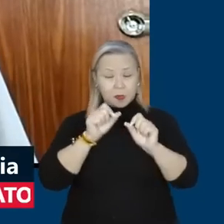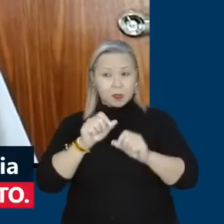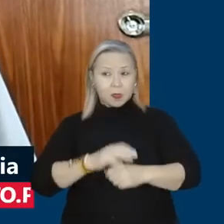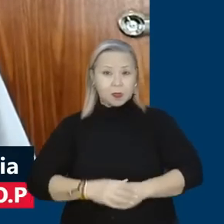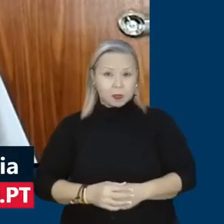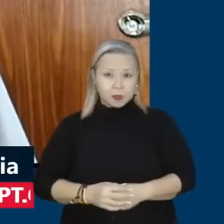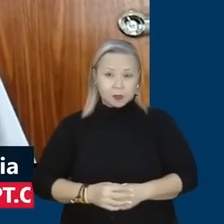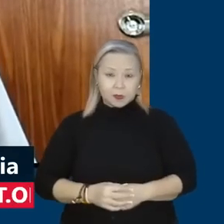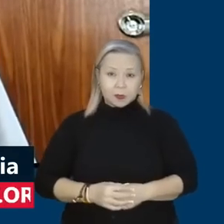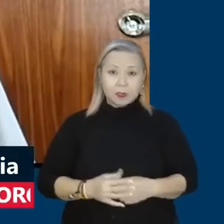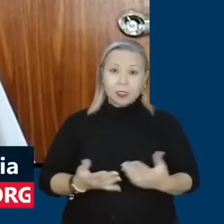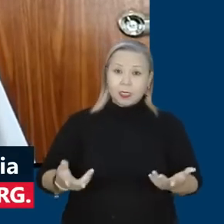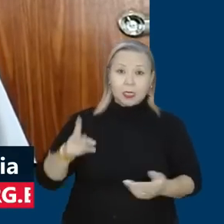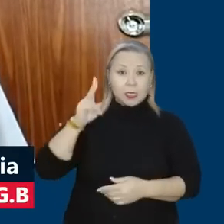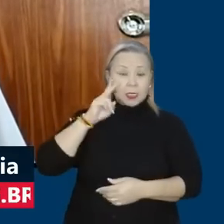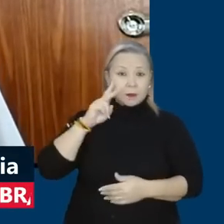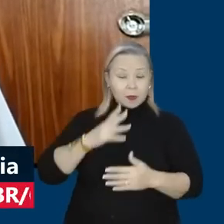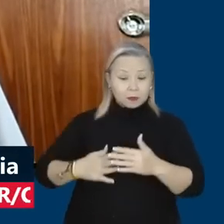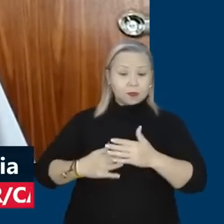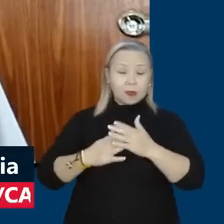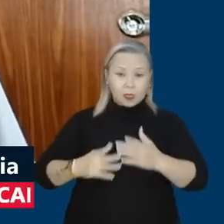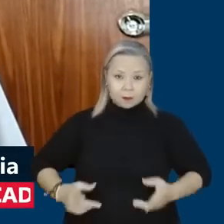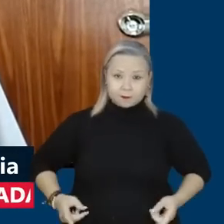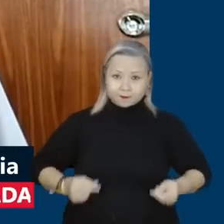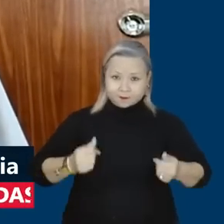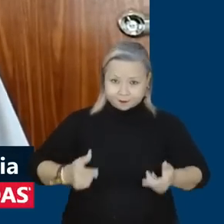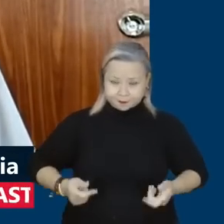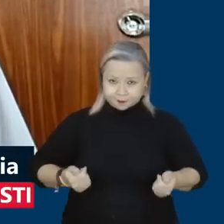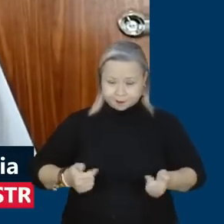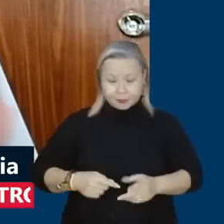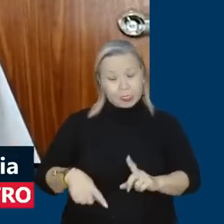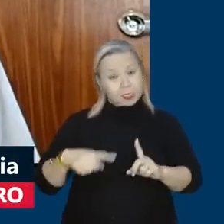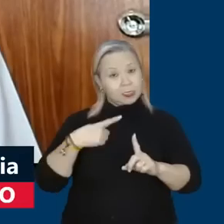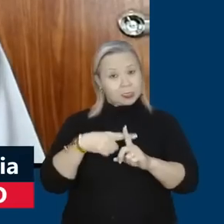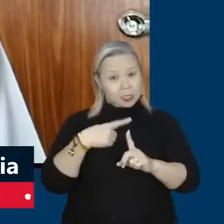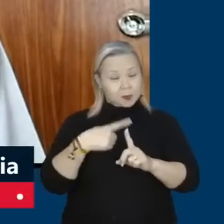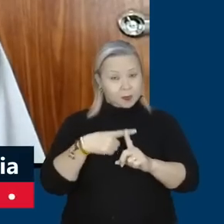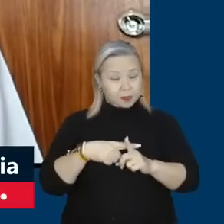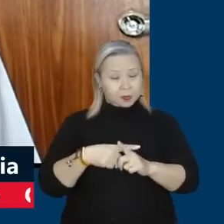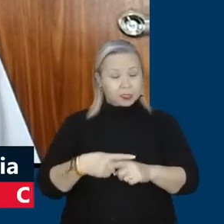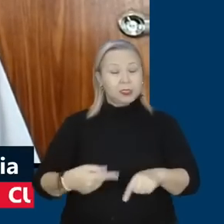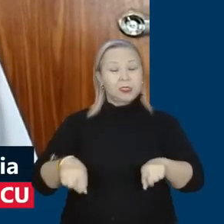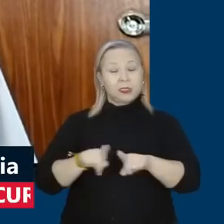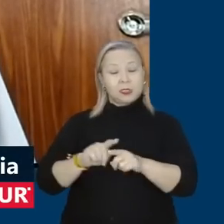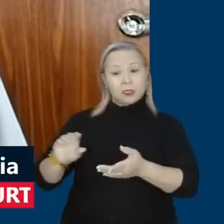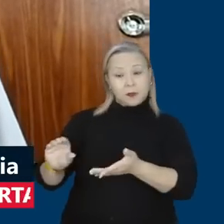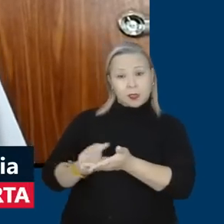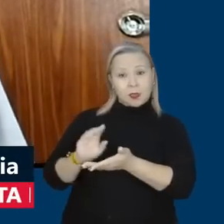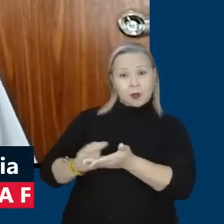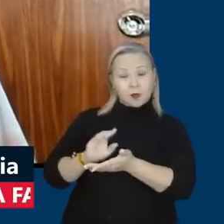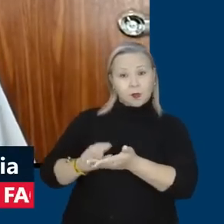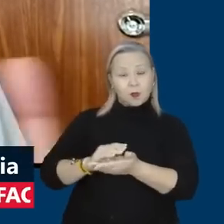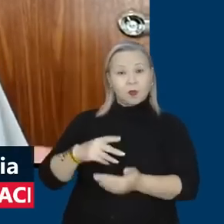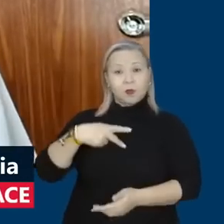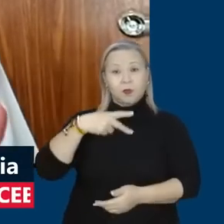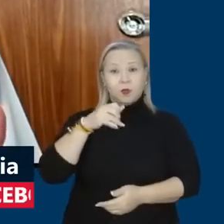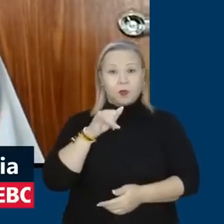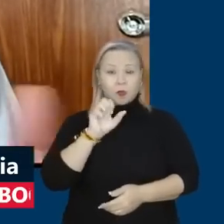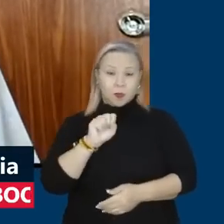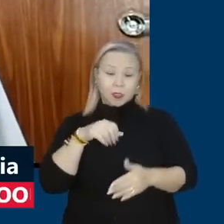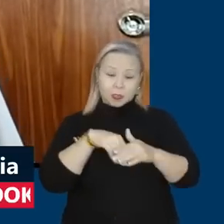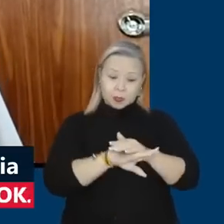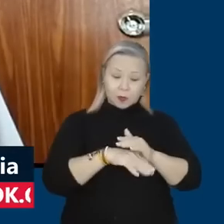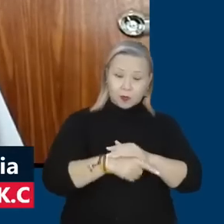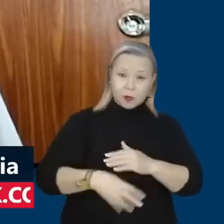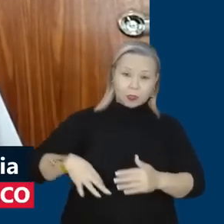nessa excepcionalização do teto de gastos. Isso é muito positivo. Além dos recursos do PIS que estão parados há muitos anos, que podem